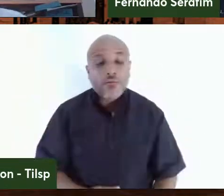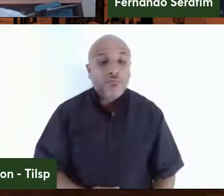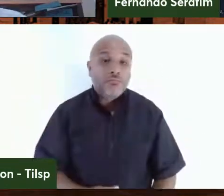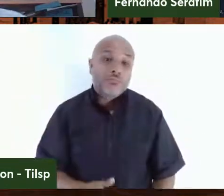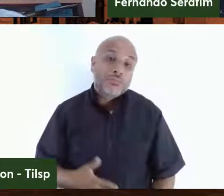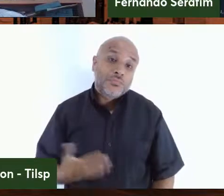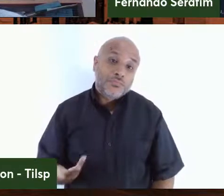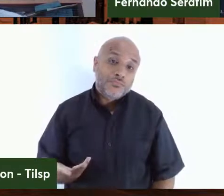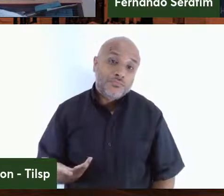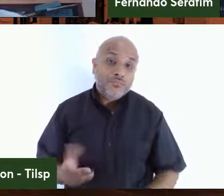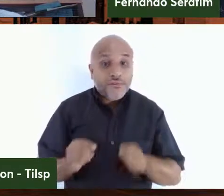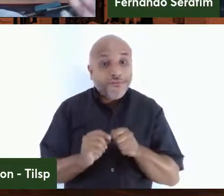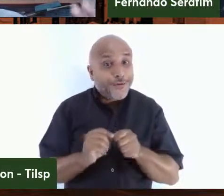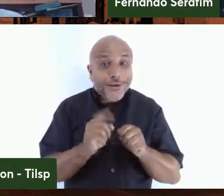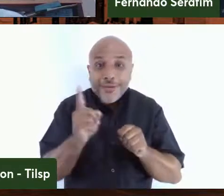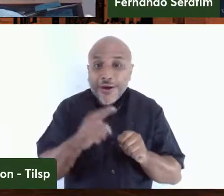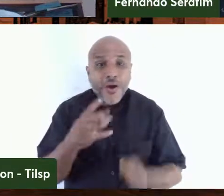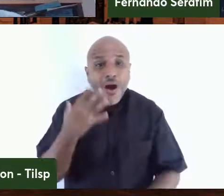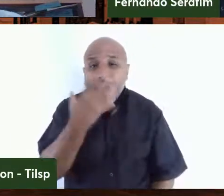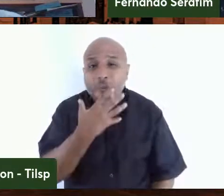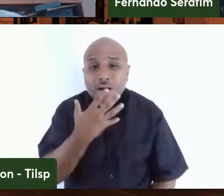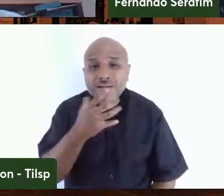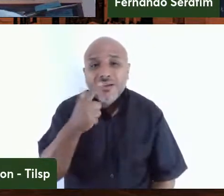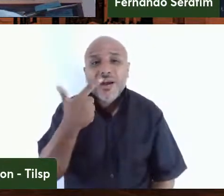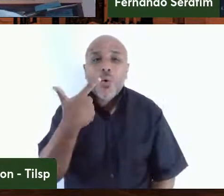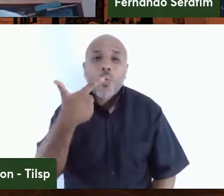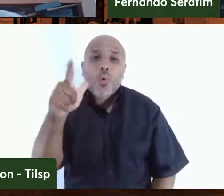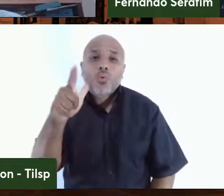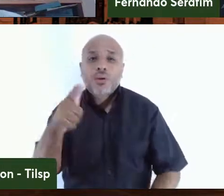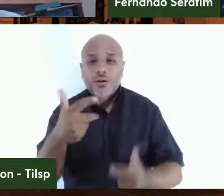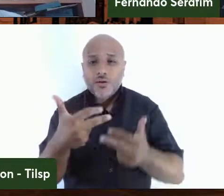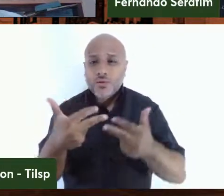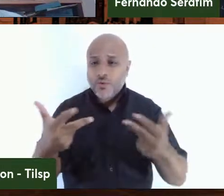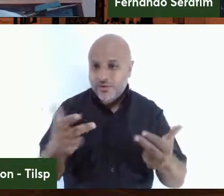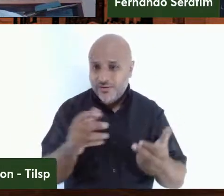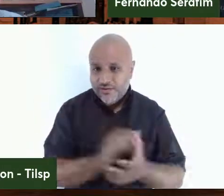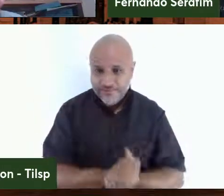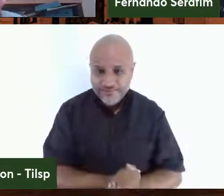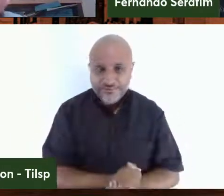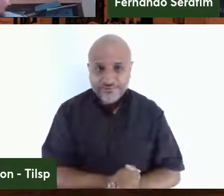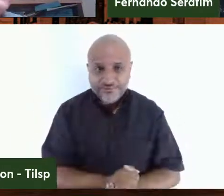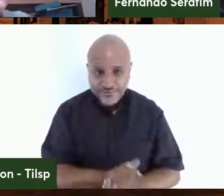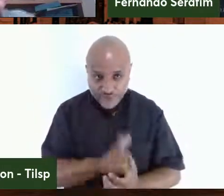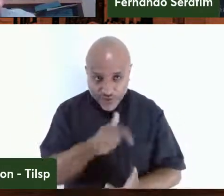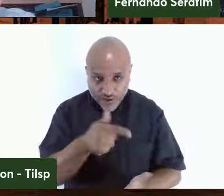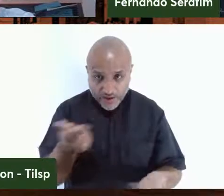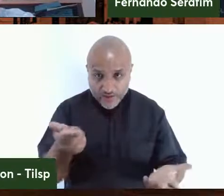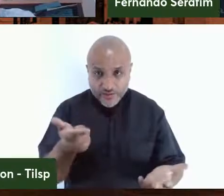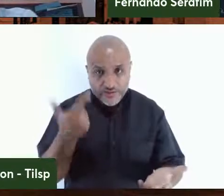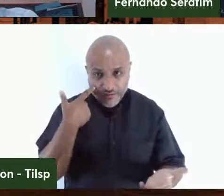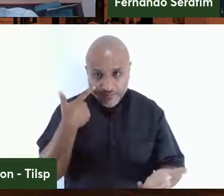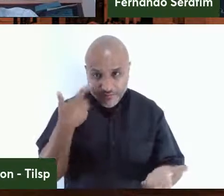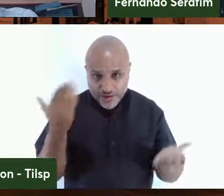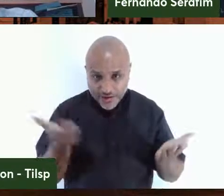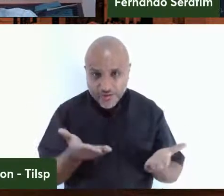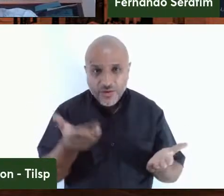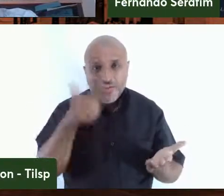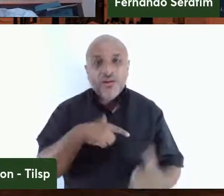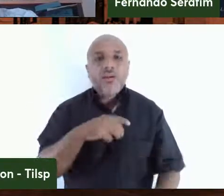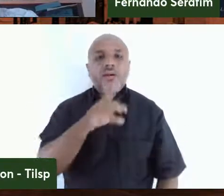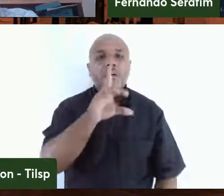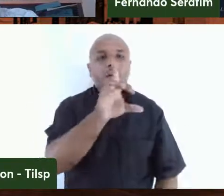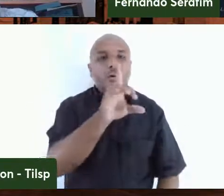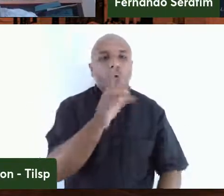não é romance, é outra coisa. Não é mesmo? Se você pegar agora de novo Dom